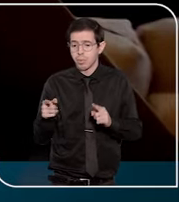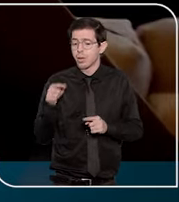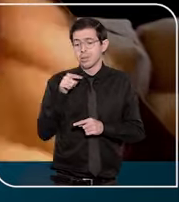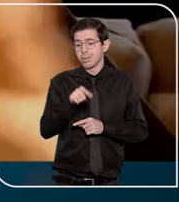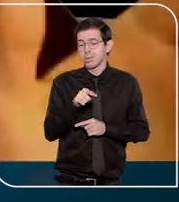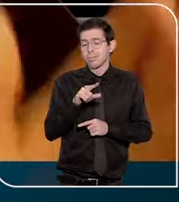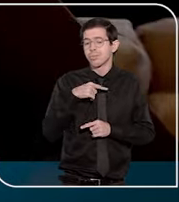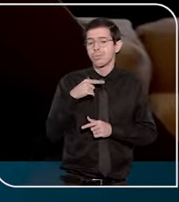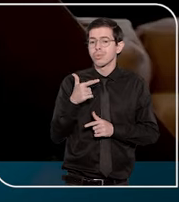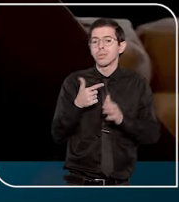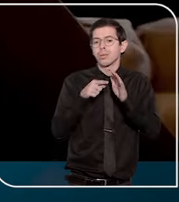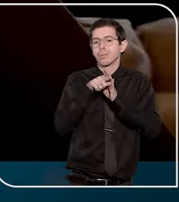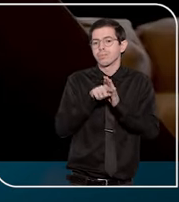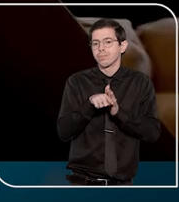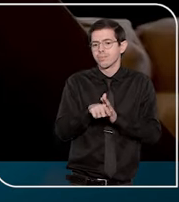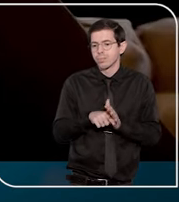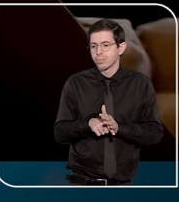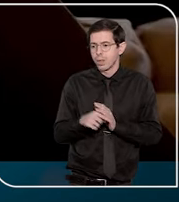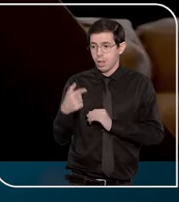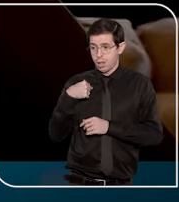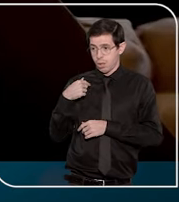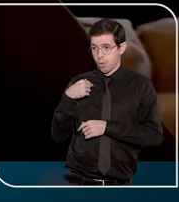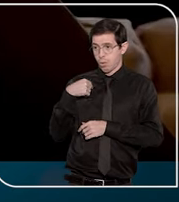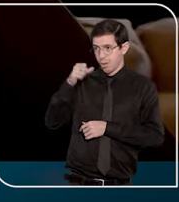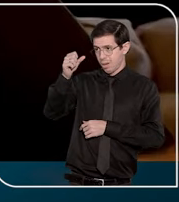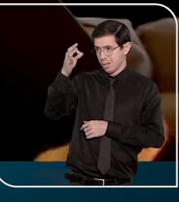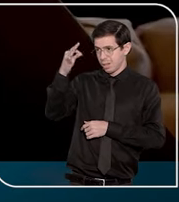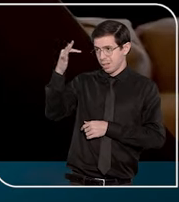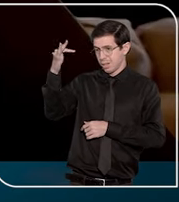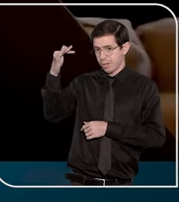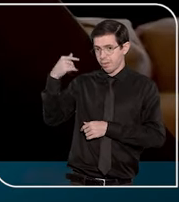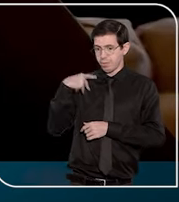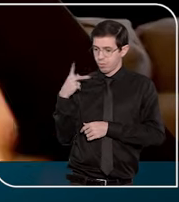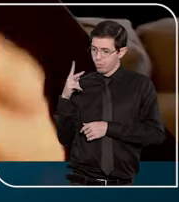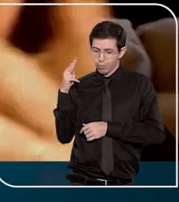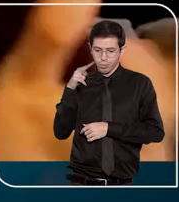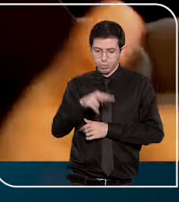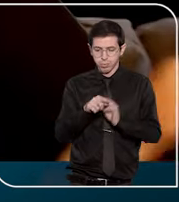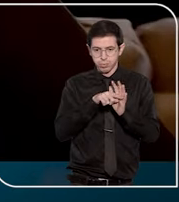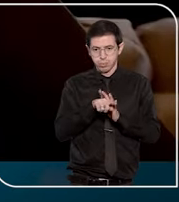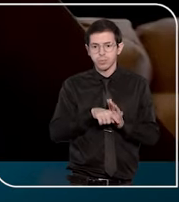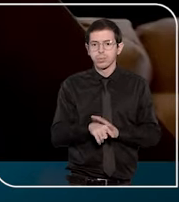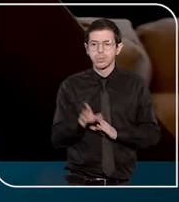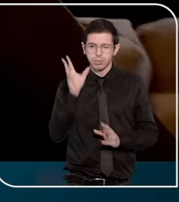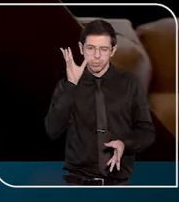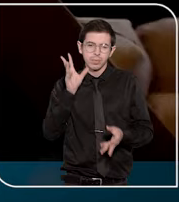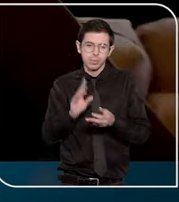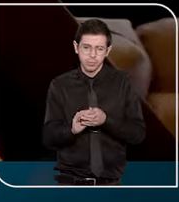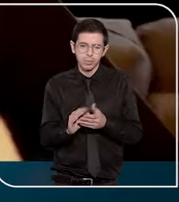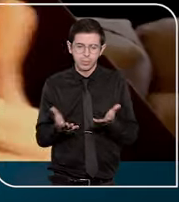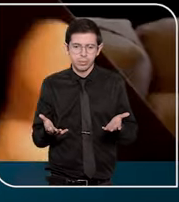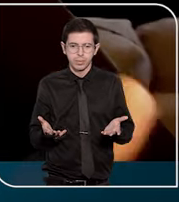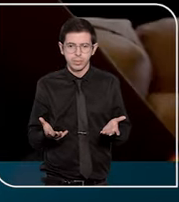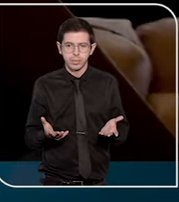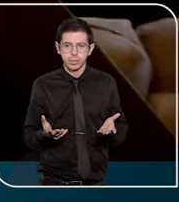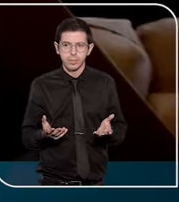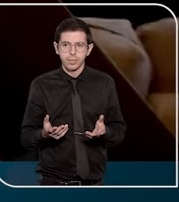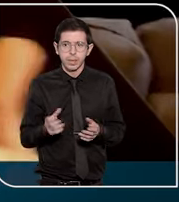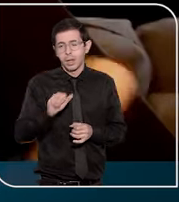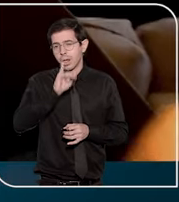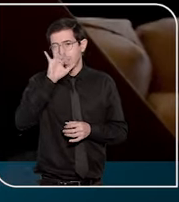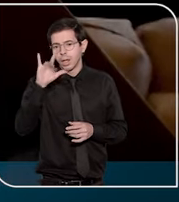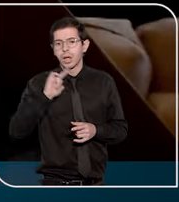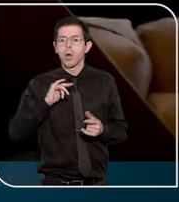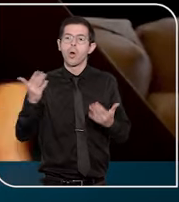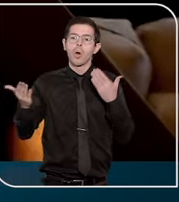não entra. Eu, Supremo, não vou olhar. Estou fazendo esse paralelo aqui, claro, né? Sei que todos estão entendendo a brincadeira, claro que é muito diferente,